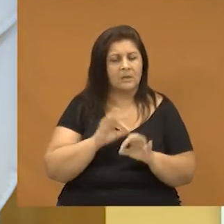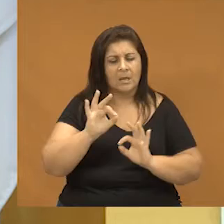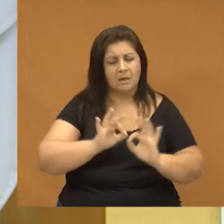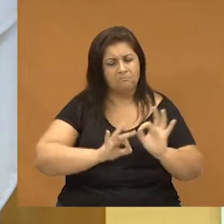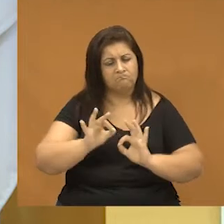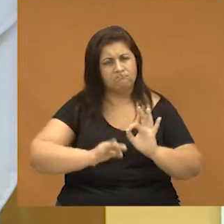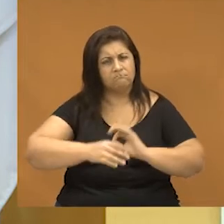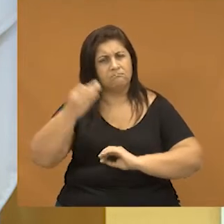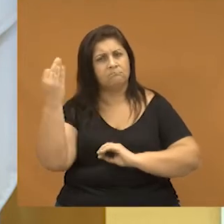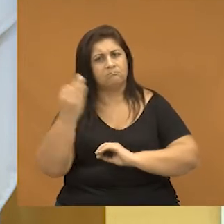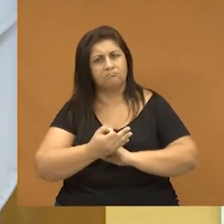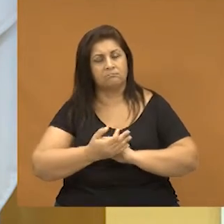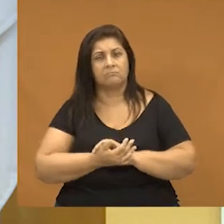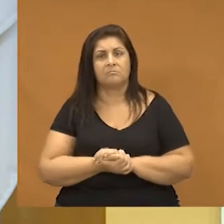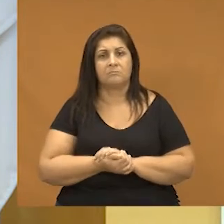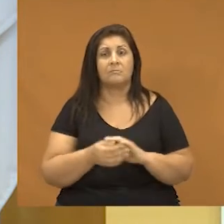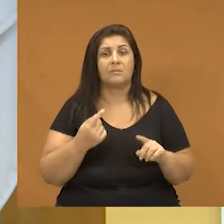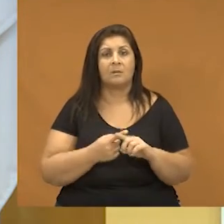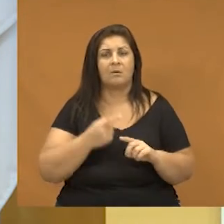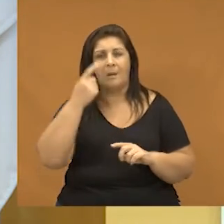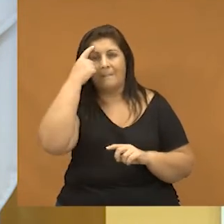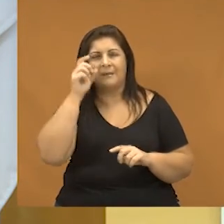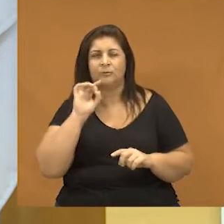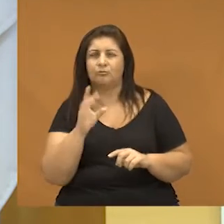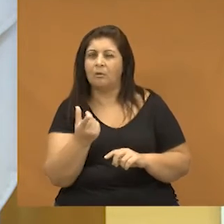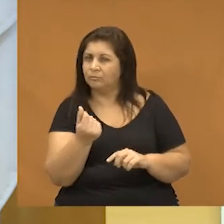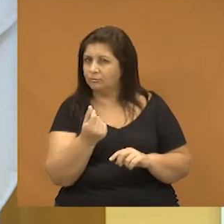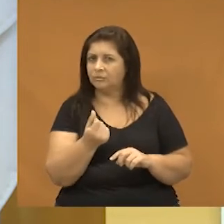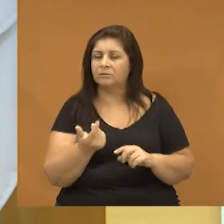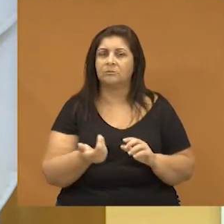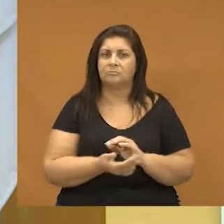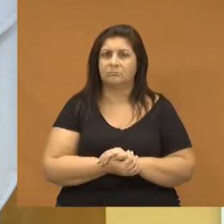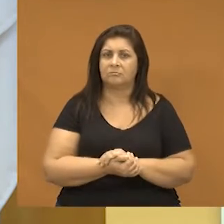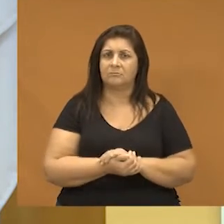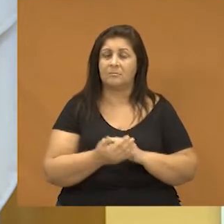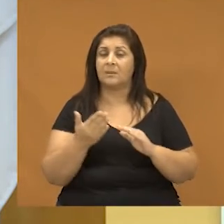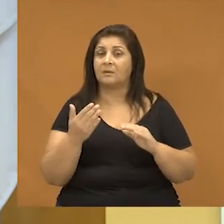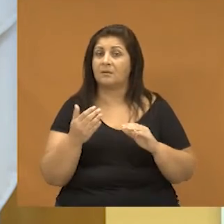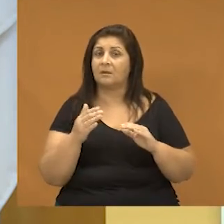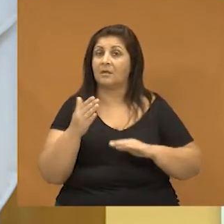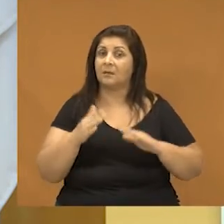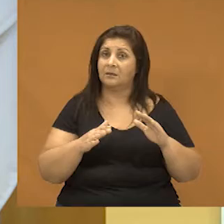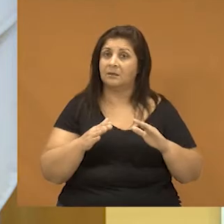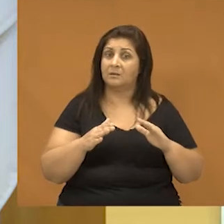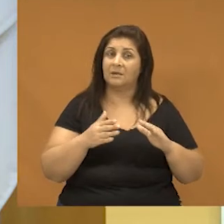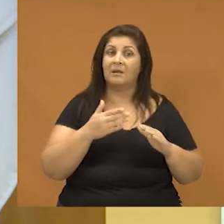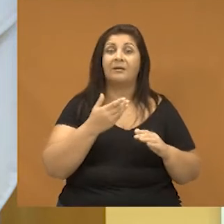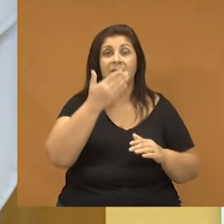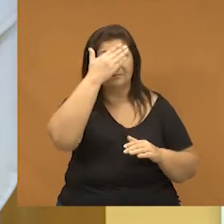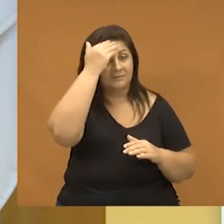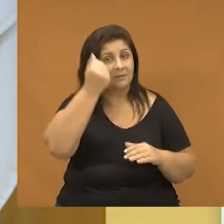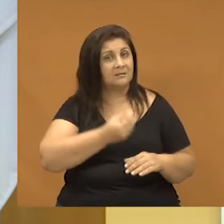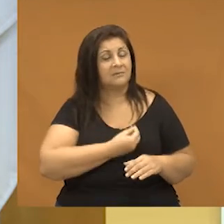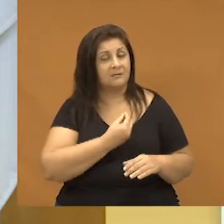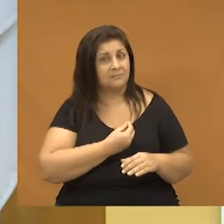muito bem pensada, porque quando a gente pensa só em valores, só em custos, a gente pode estar colocando em segundo plano a vida do cidadão. Eu